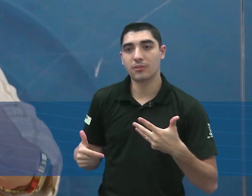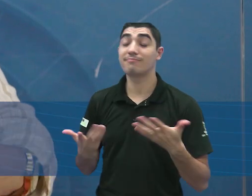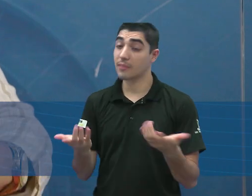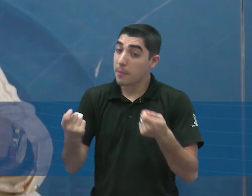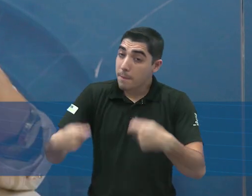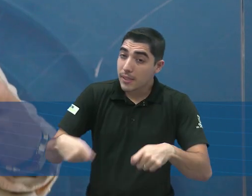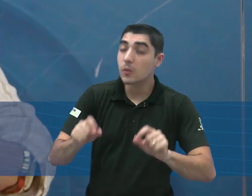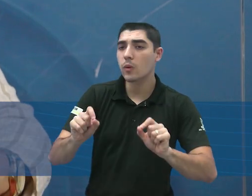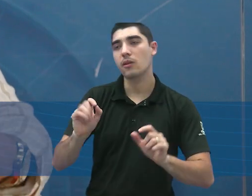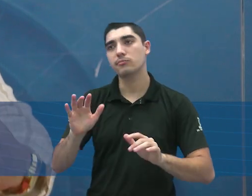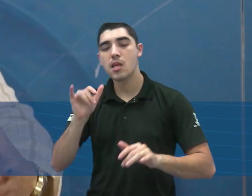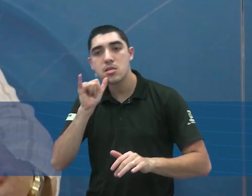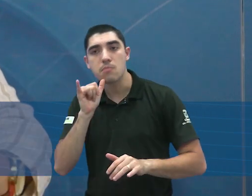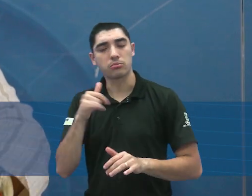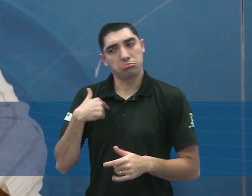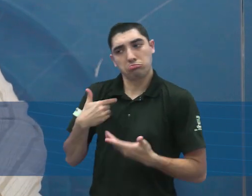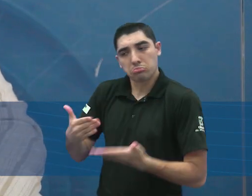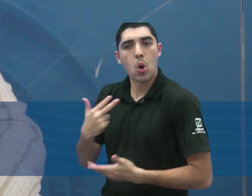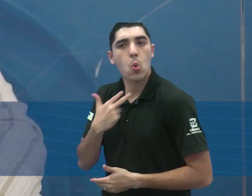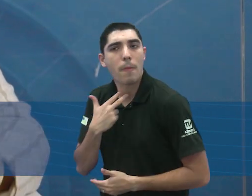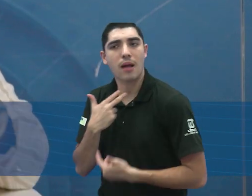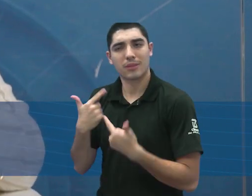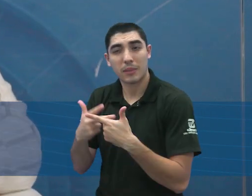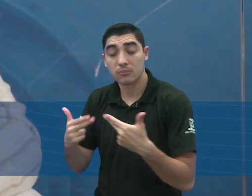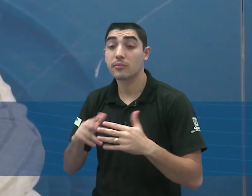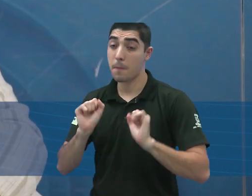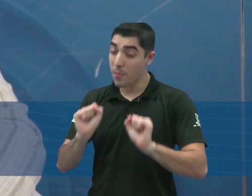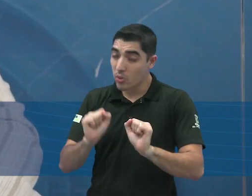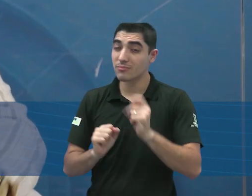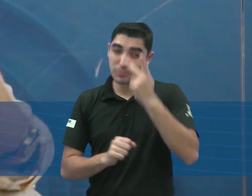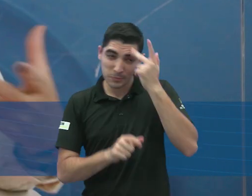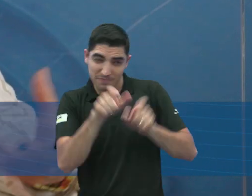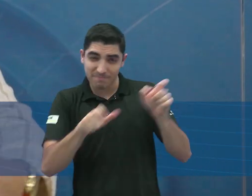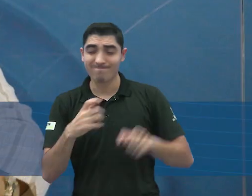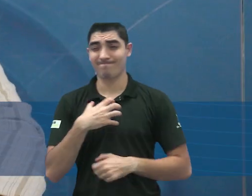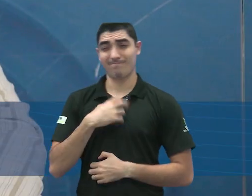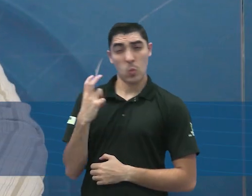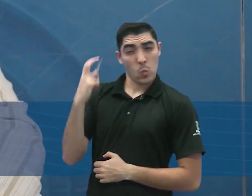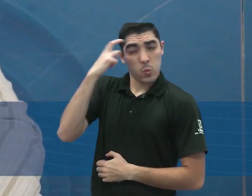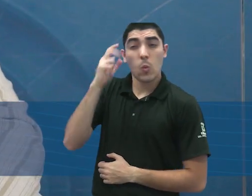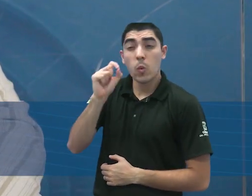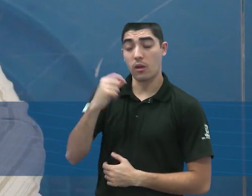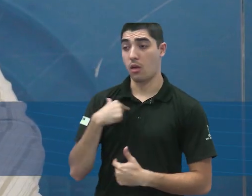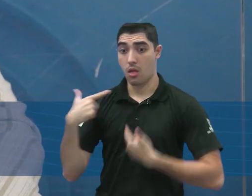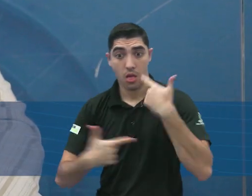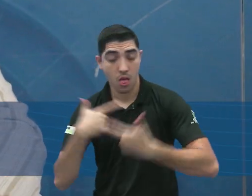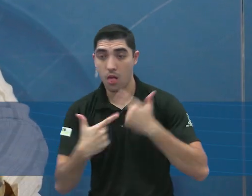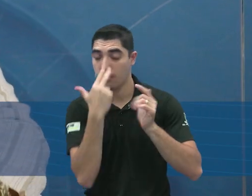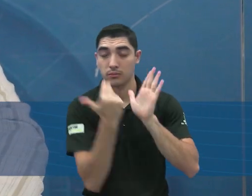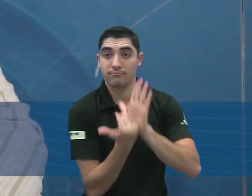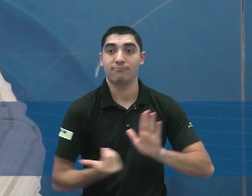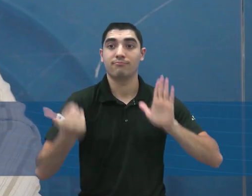manter, às vezes, ocupado, fazendo coisas, e isso pode, sim, gerar uma cultura de produtividade excessiva que leva, sim, a esses casos, né,